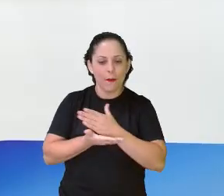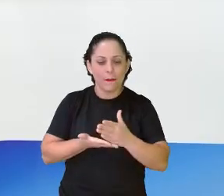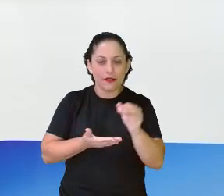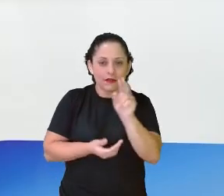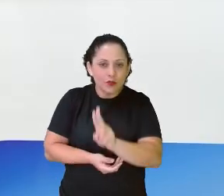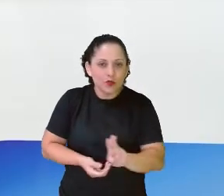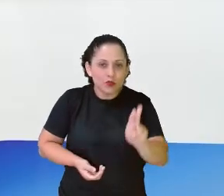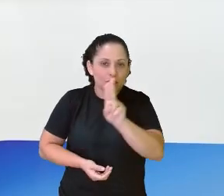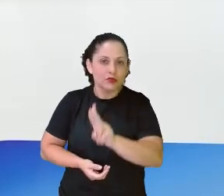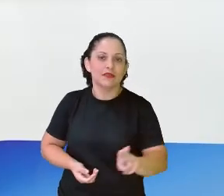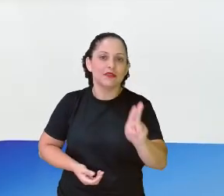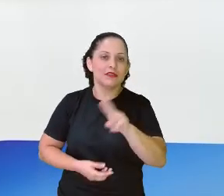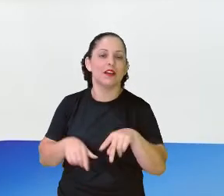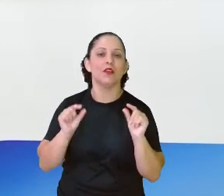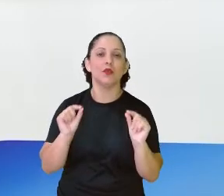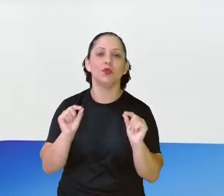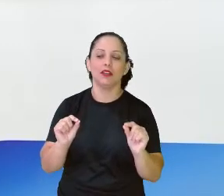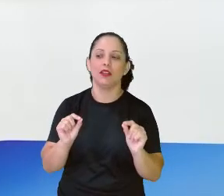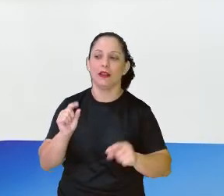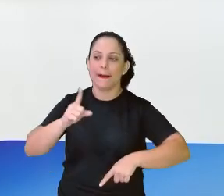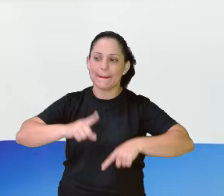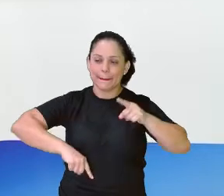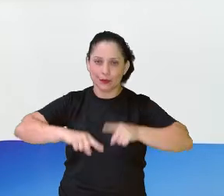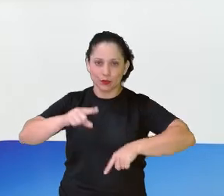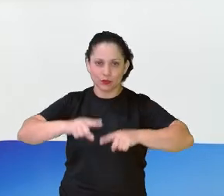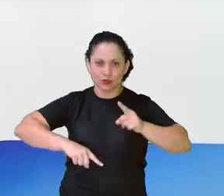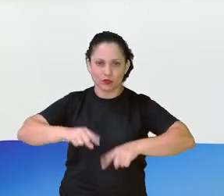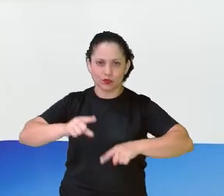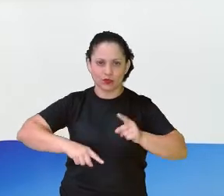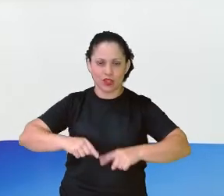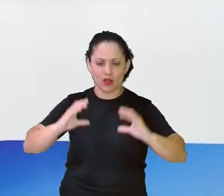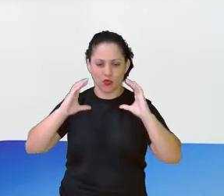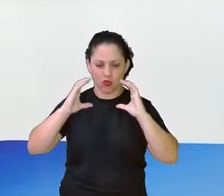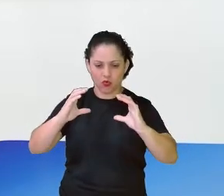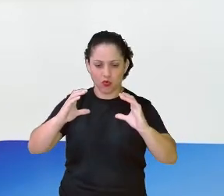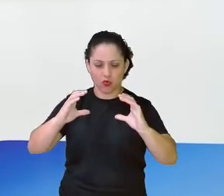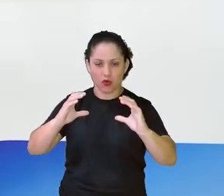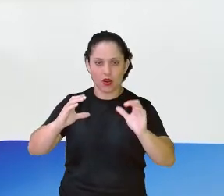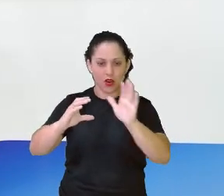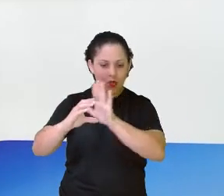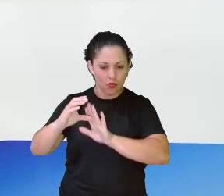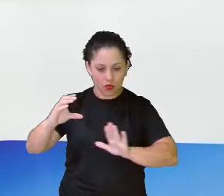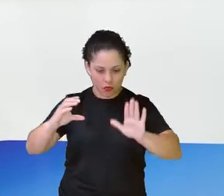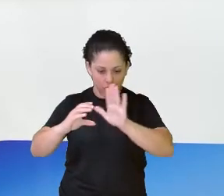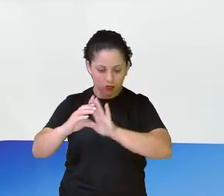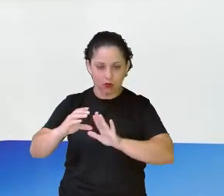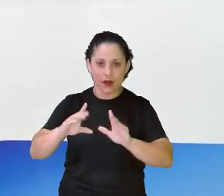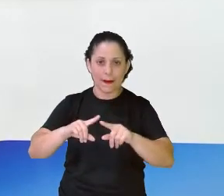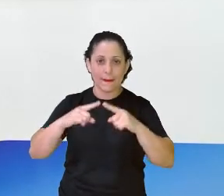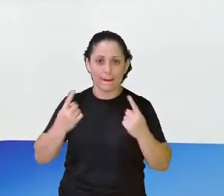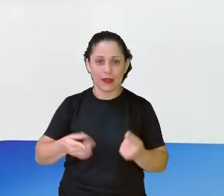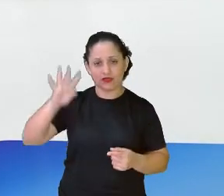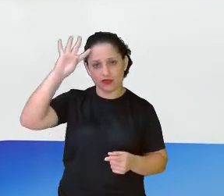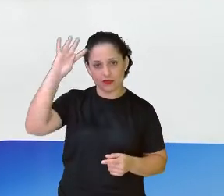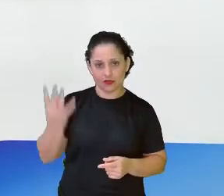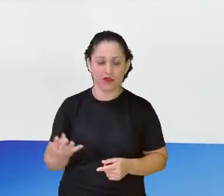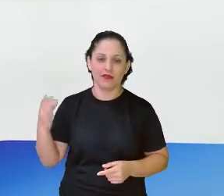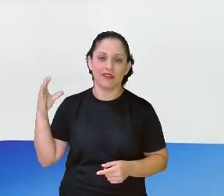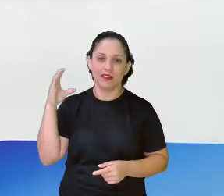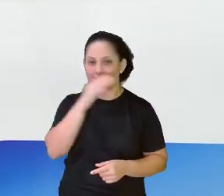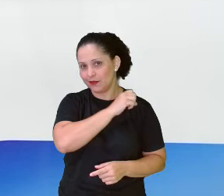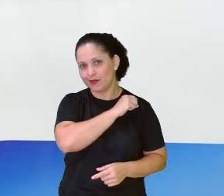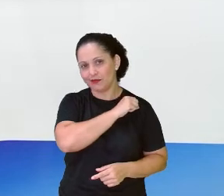né, esses materiais mais concretos, mas com números naturais, a gente resolve a partir de